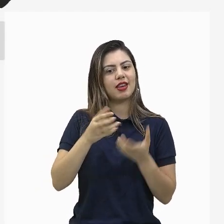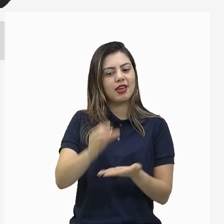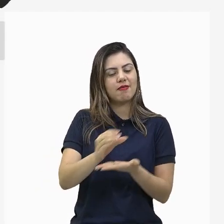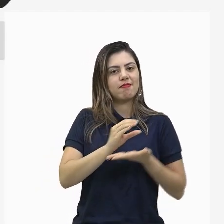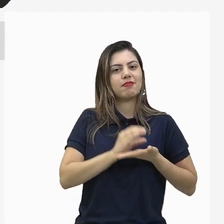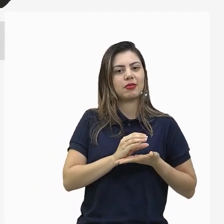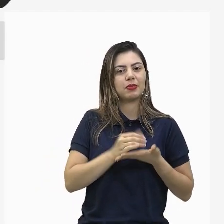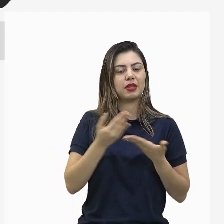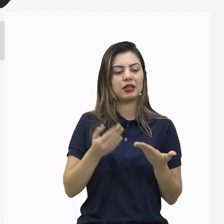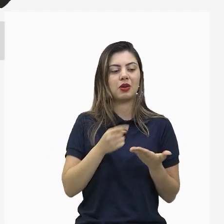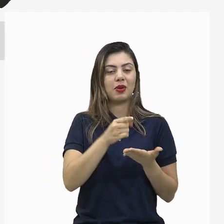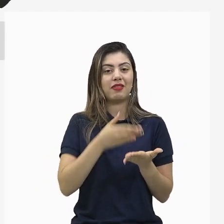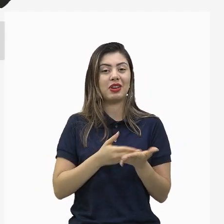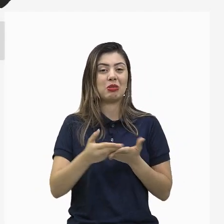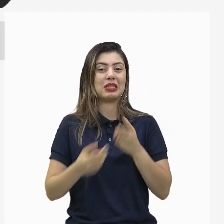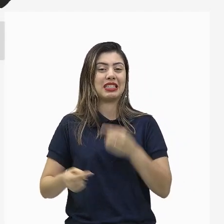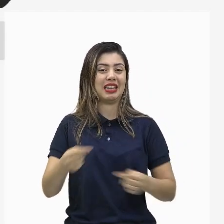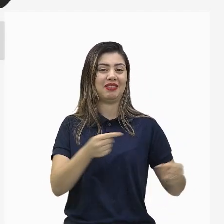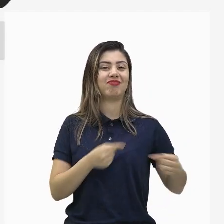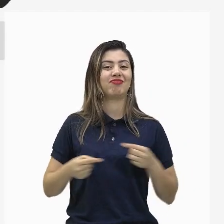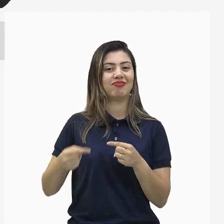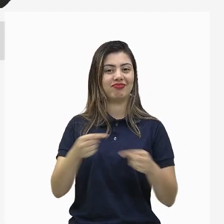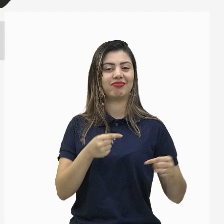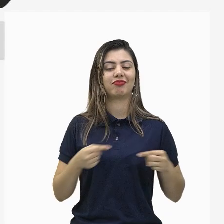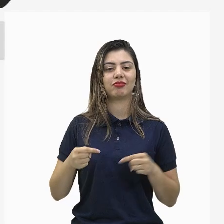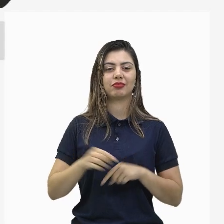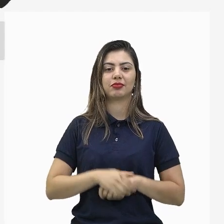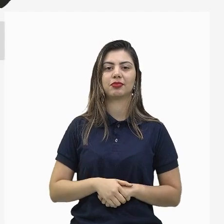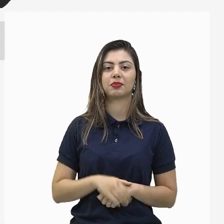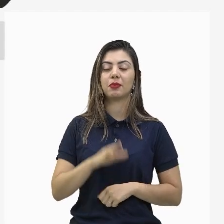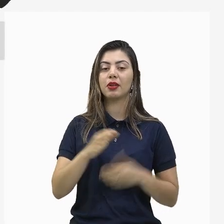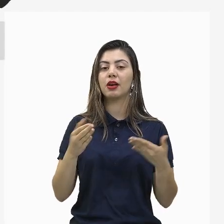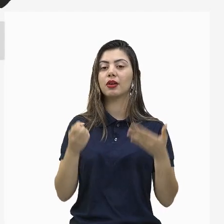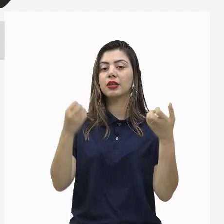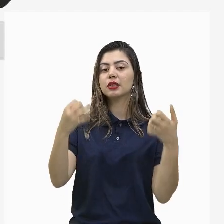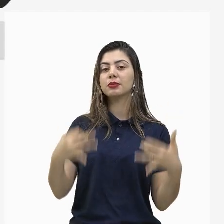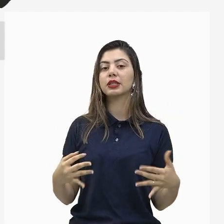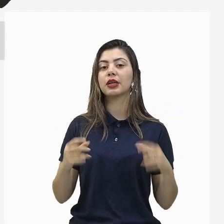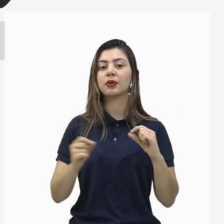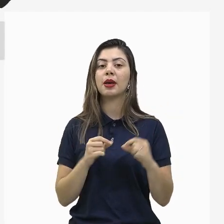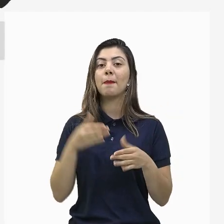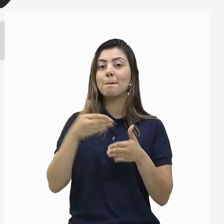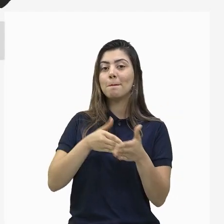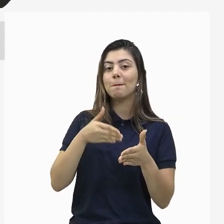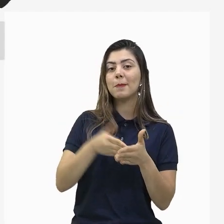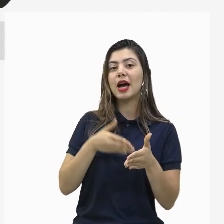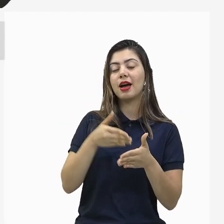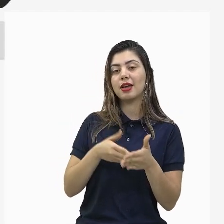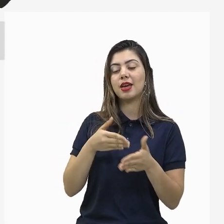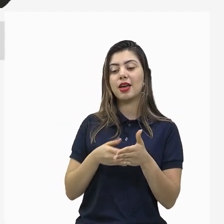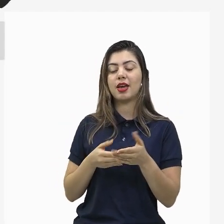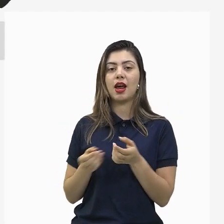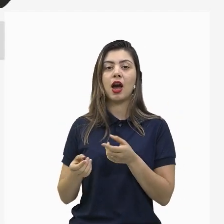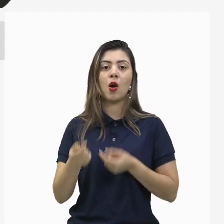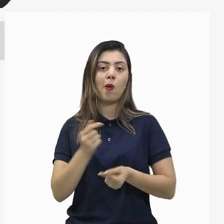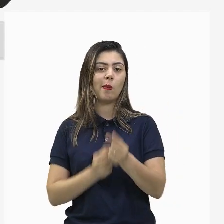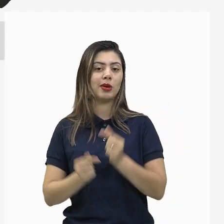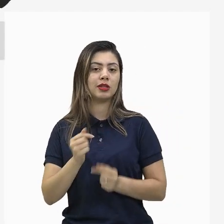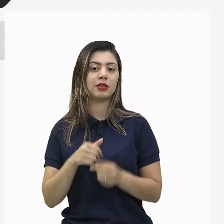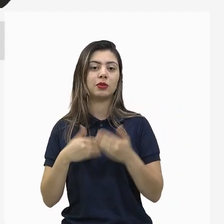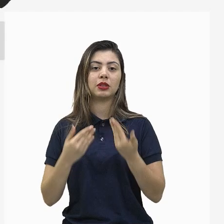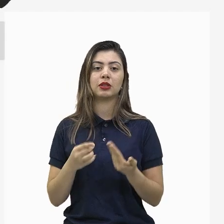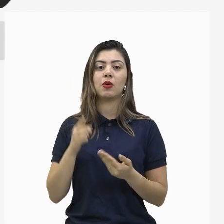nessas rivalidades e nessas disputas. Vamos falar agora sobre as barreiras comerciais. As potências